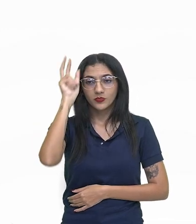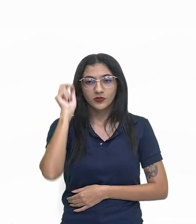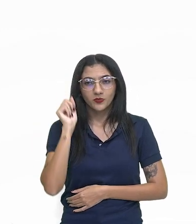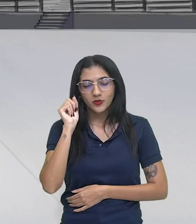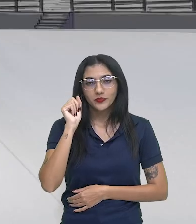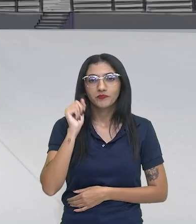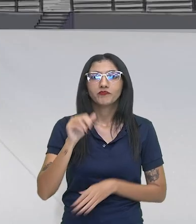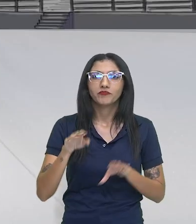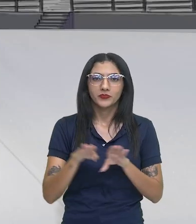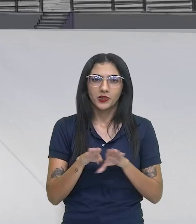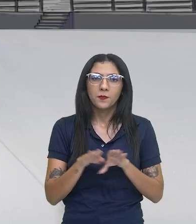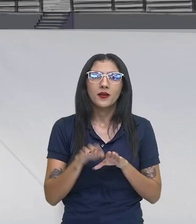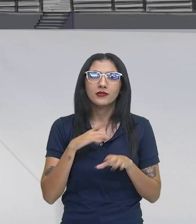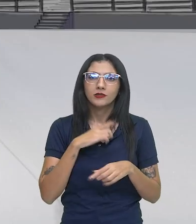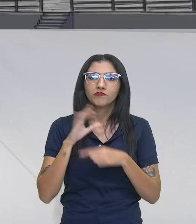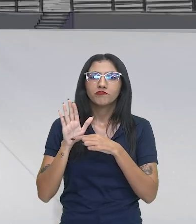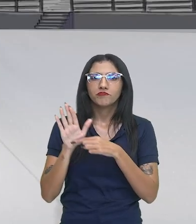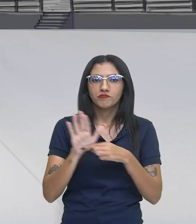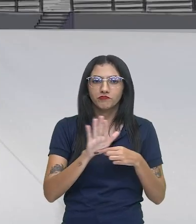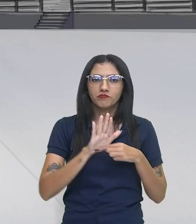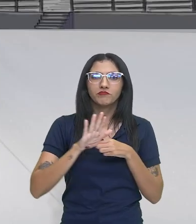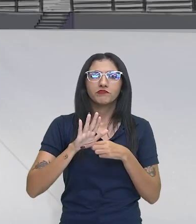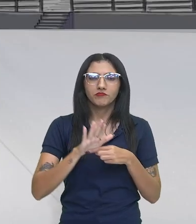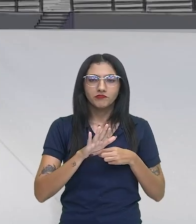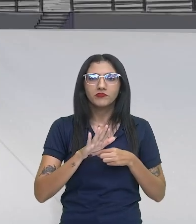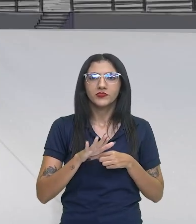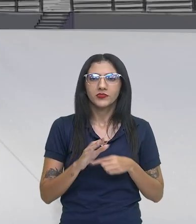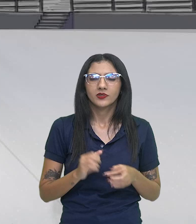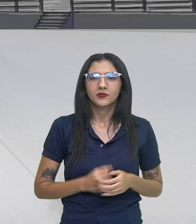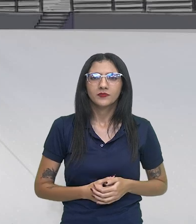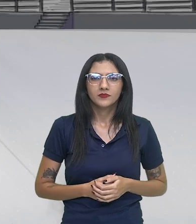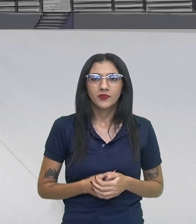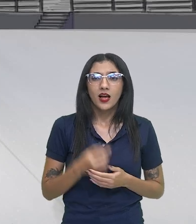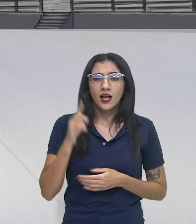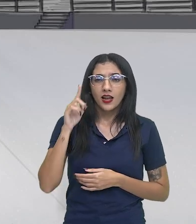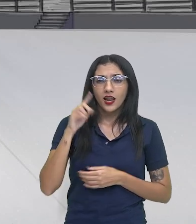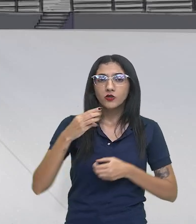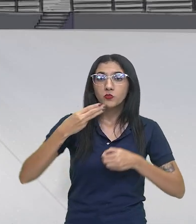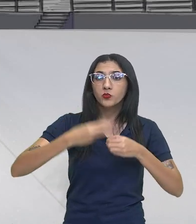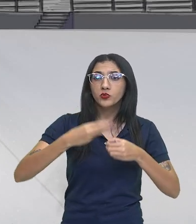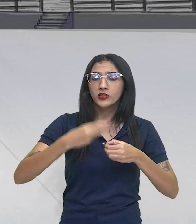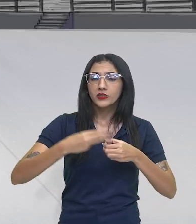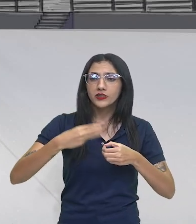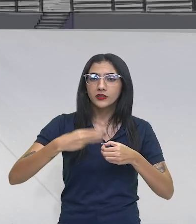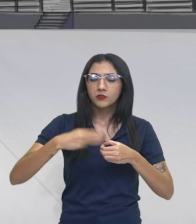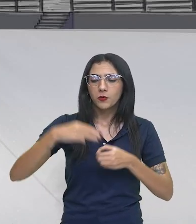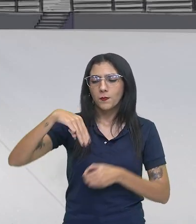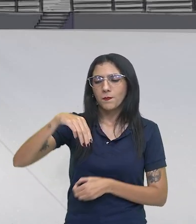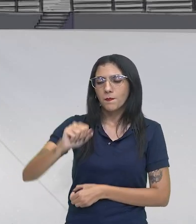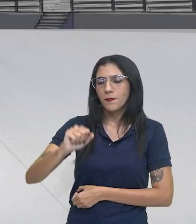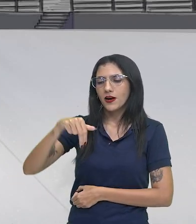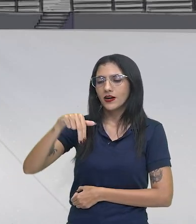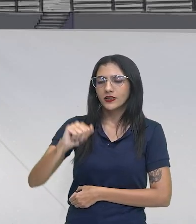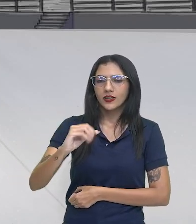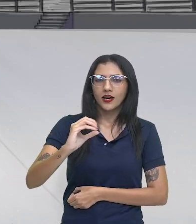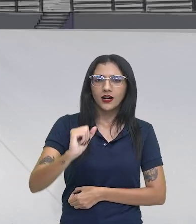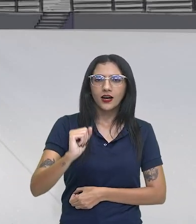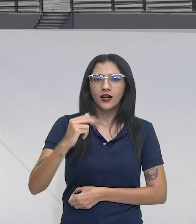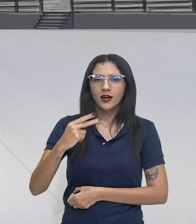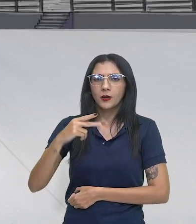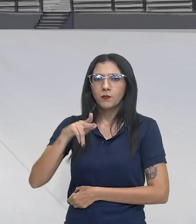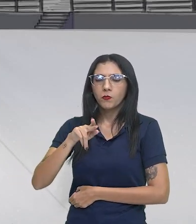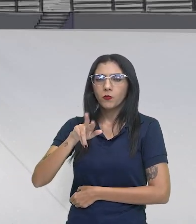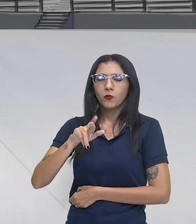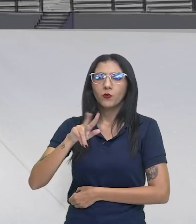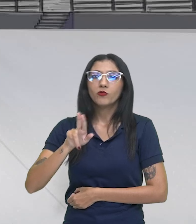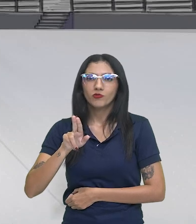a expressão dessa cultura muito bem representada lá no município de Manacapuru, que é conhecido como a terra da